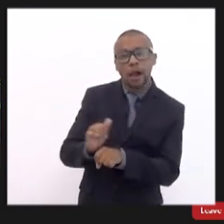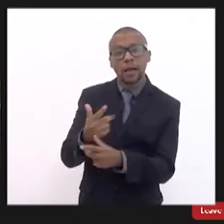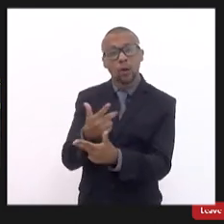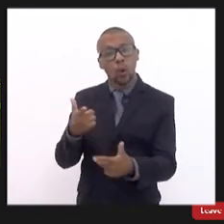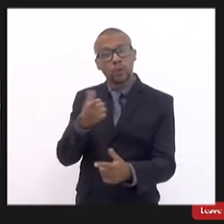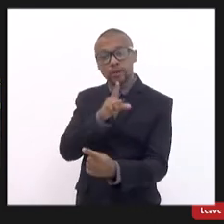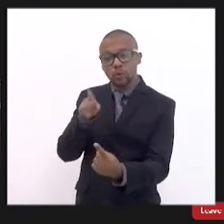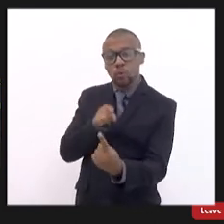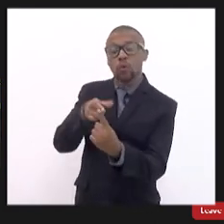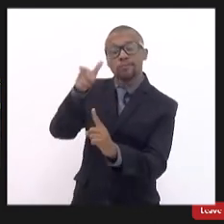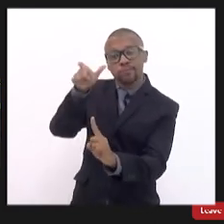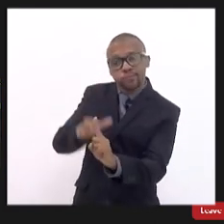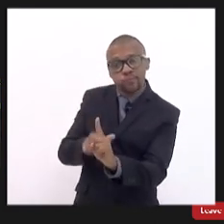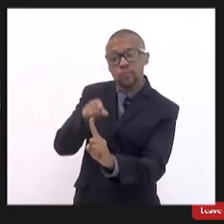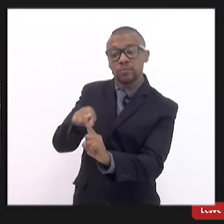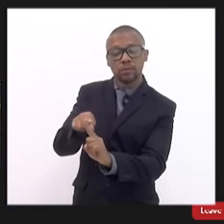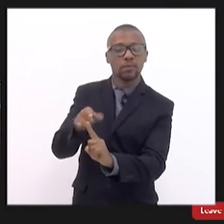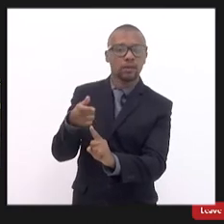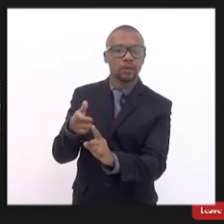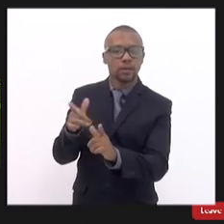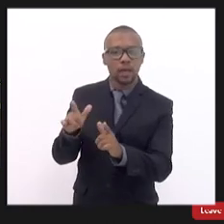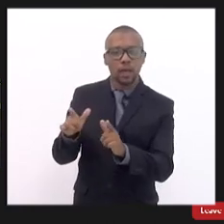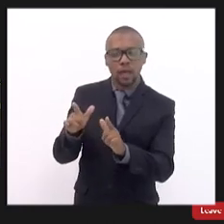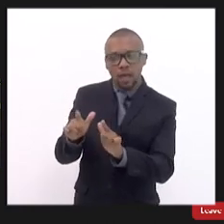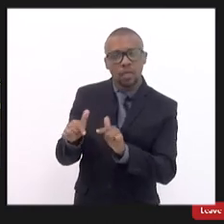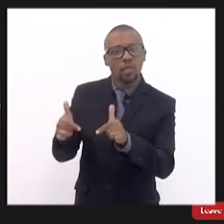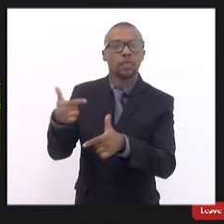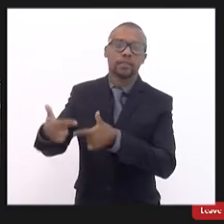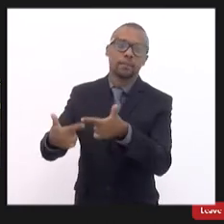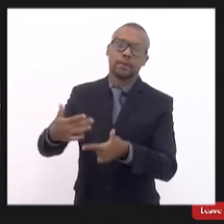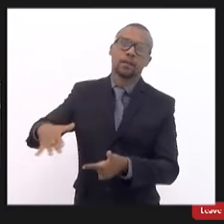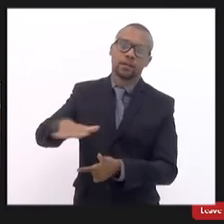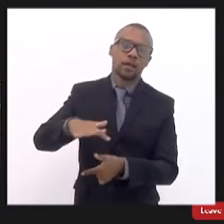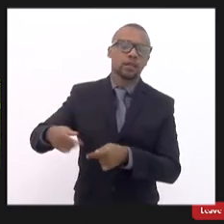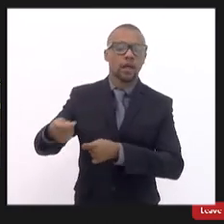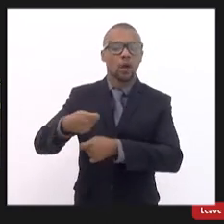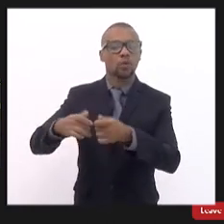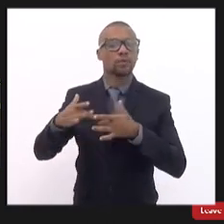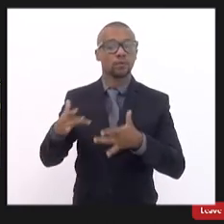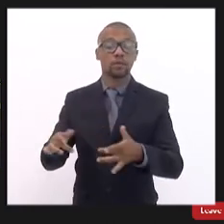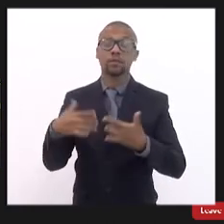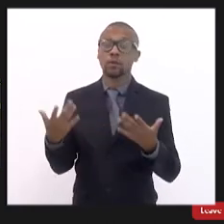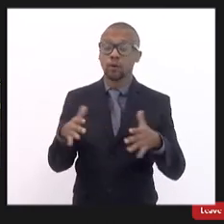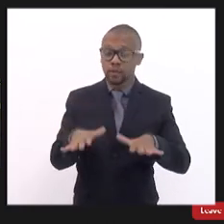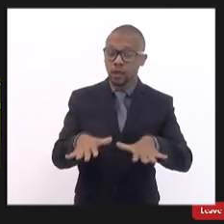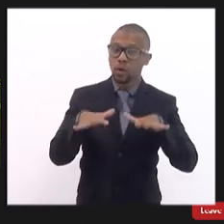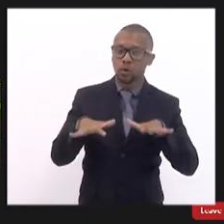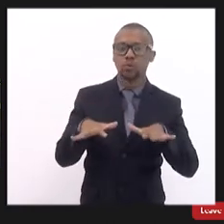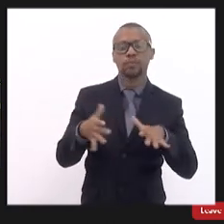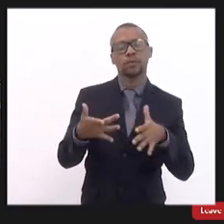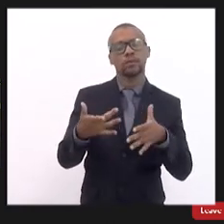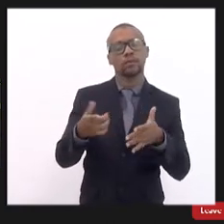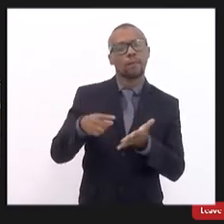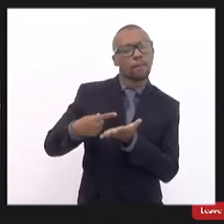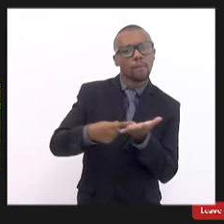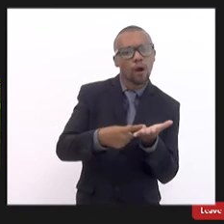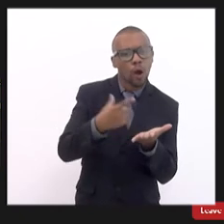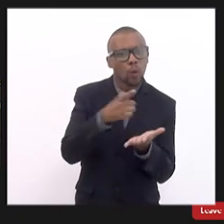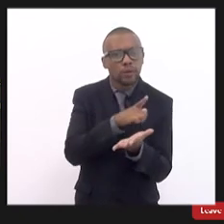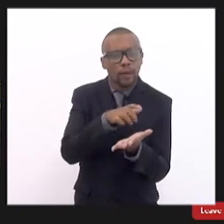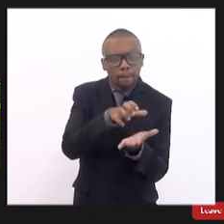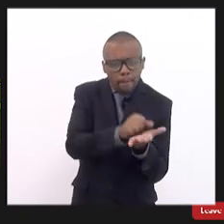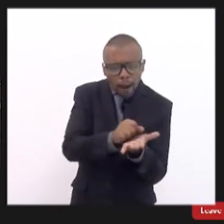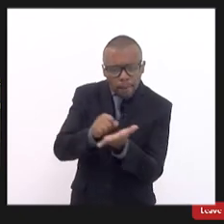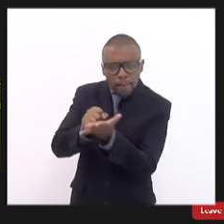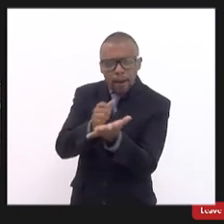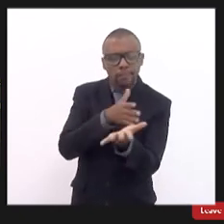tomem concretude, ganhem impulso. E acho que essa audiência hoje, o que a gente conseguiu fazer foi justamente isso. Mapear caminhos, mapear